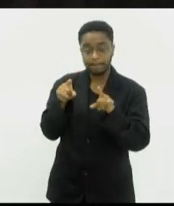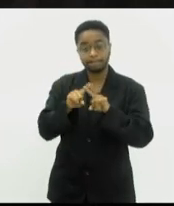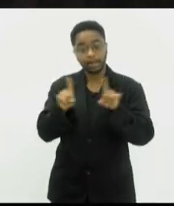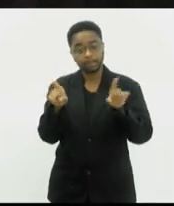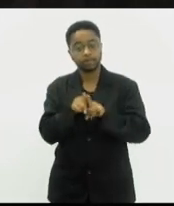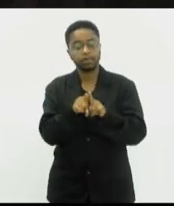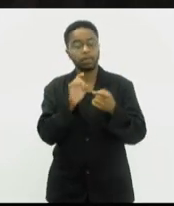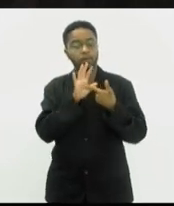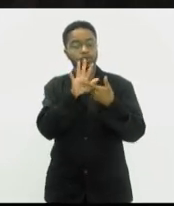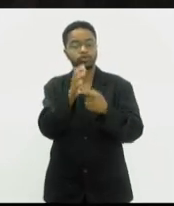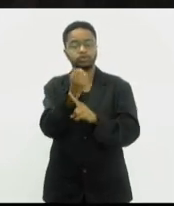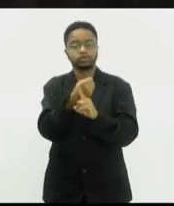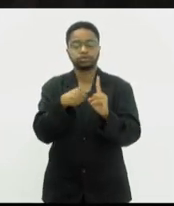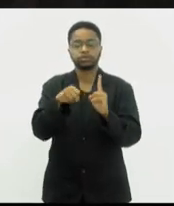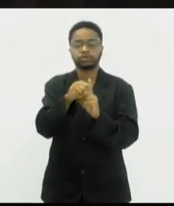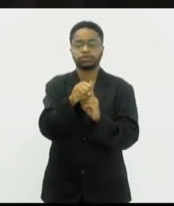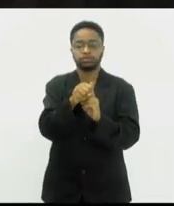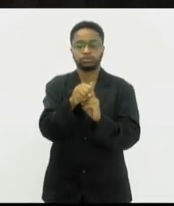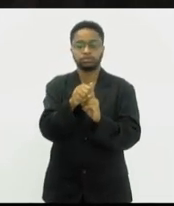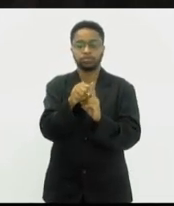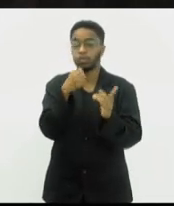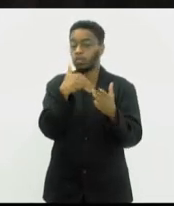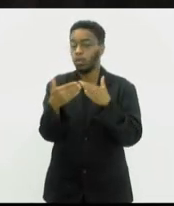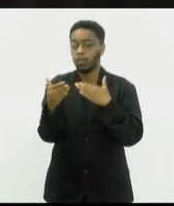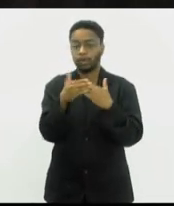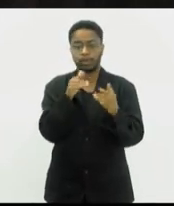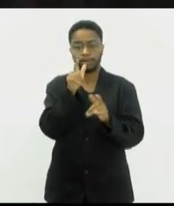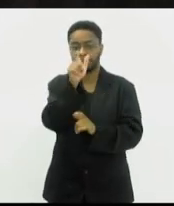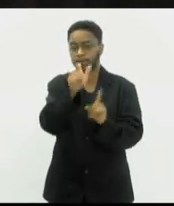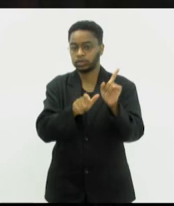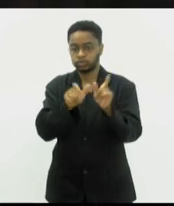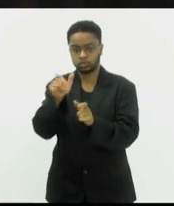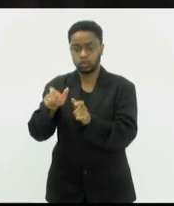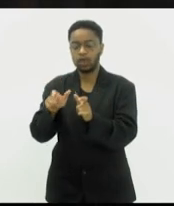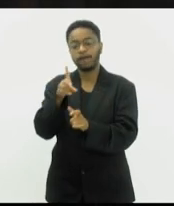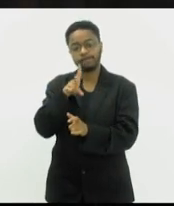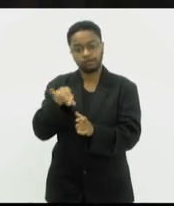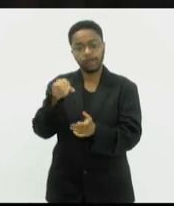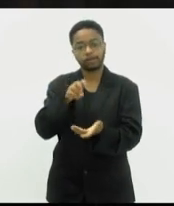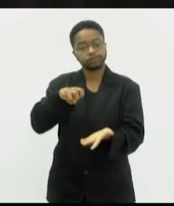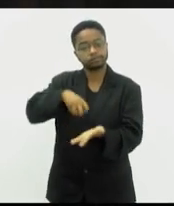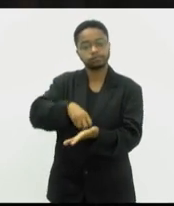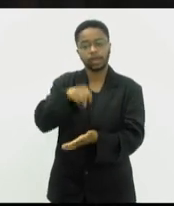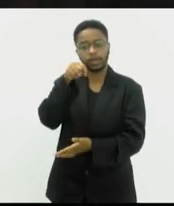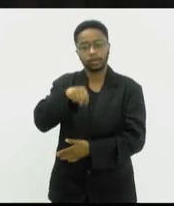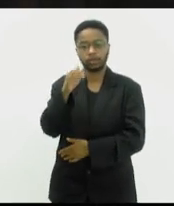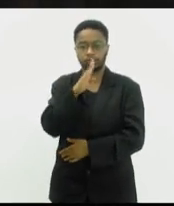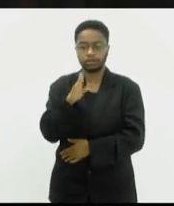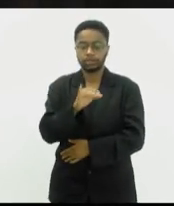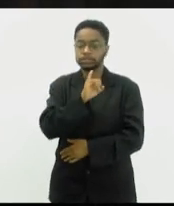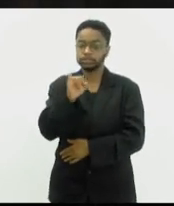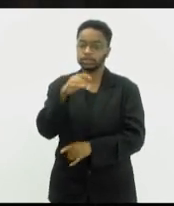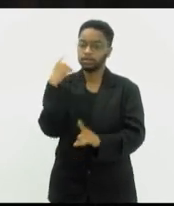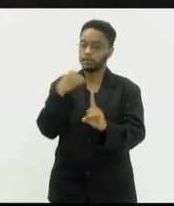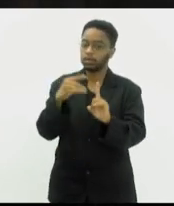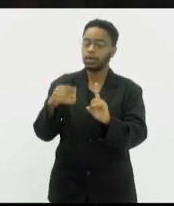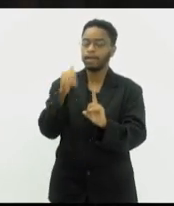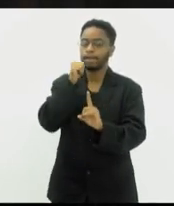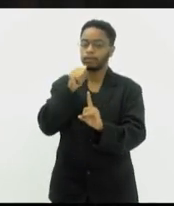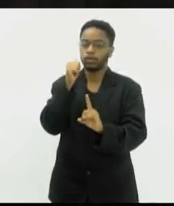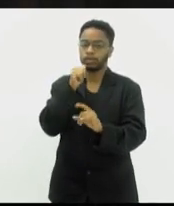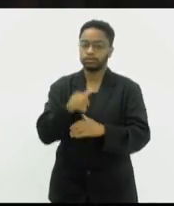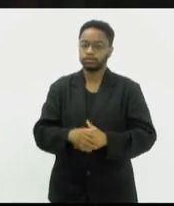à sociedade. Seja quem for, será punido no Brasil se vier agredir a mulher.